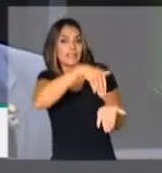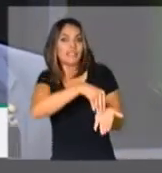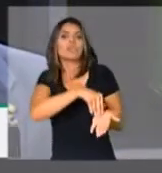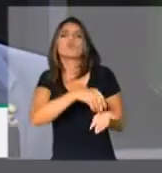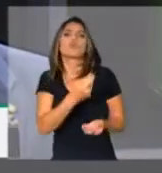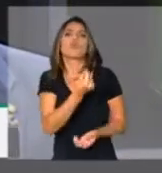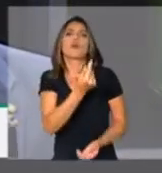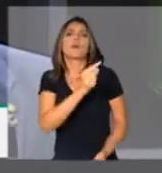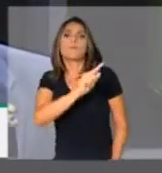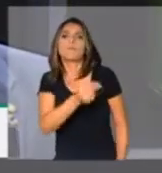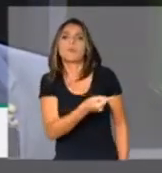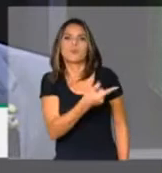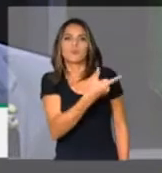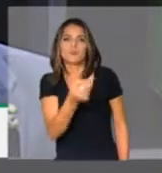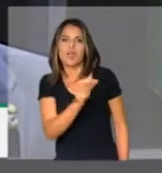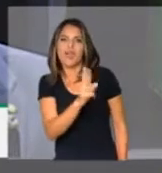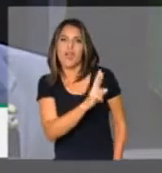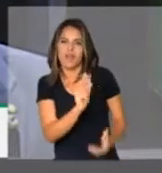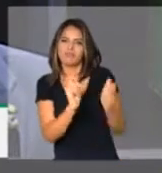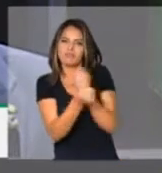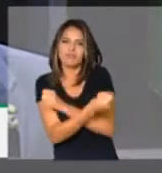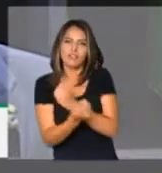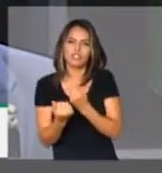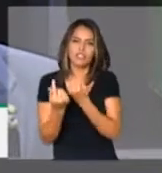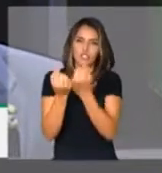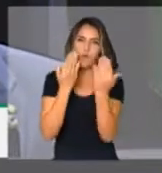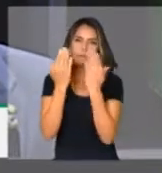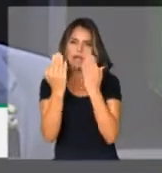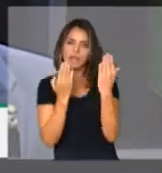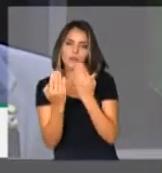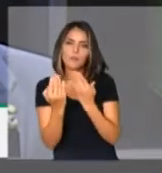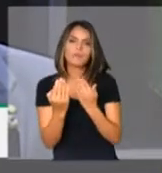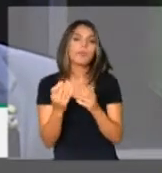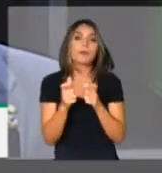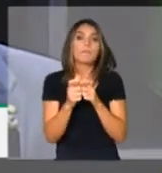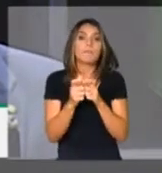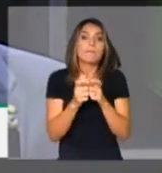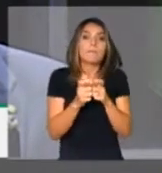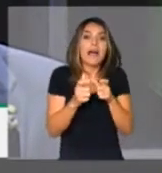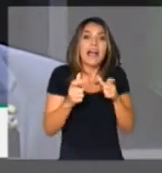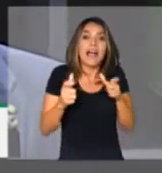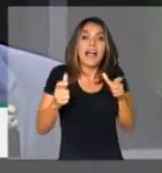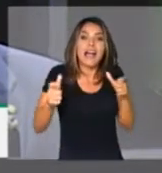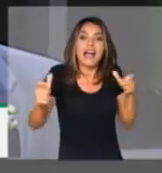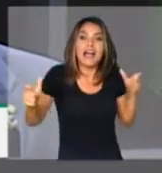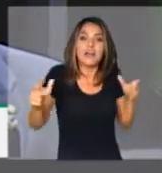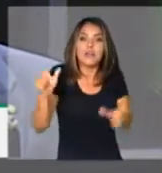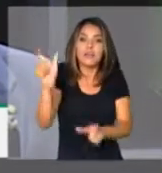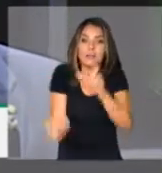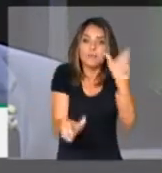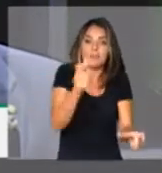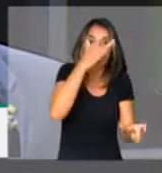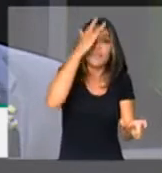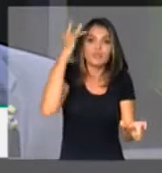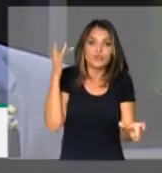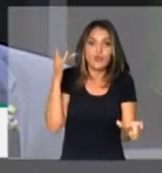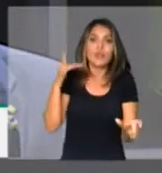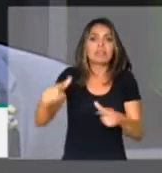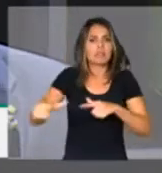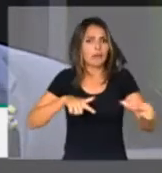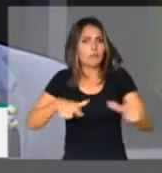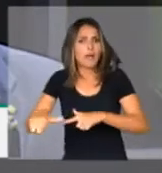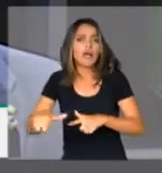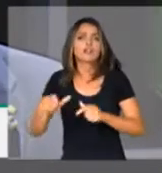R$ 1.200 em moeda chilena. A maioria esmagadora, 96% dos